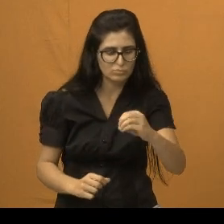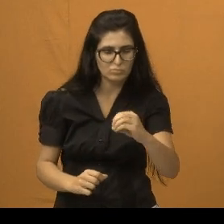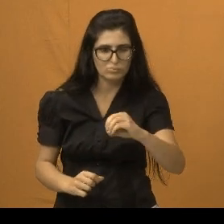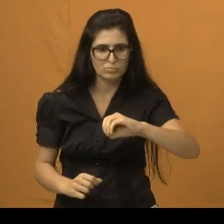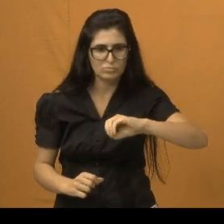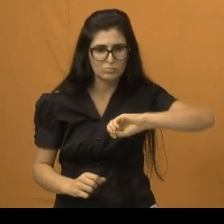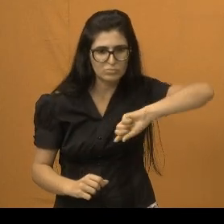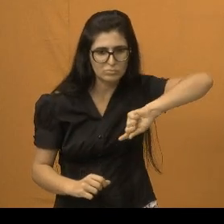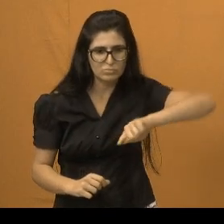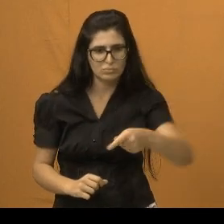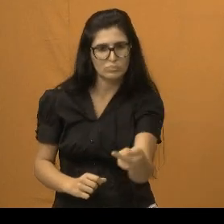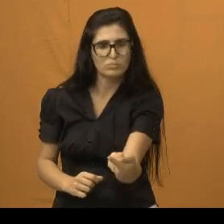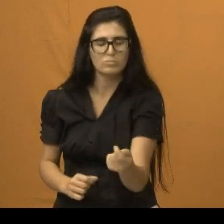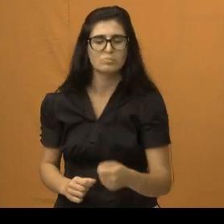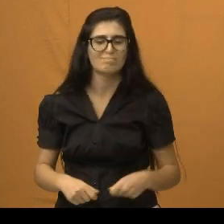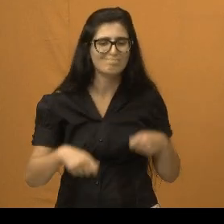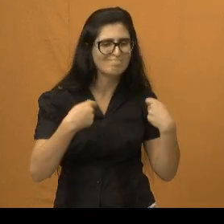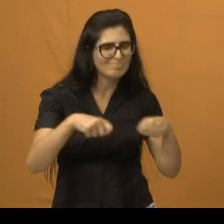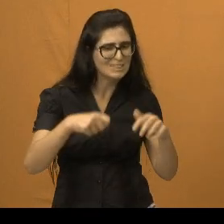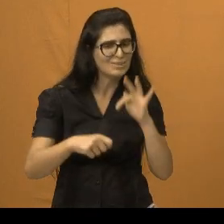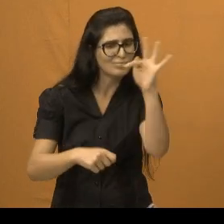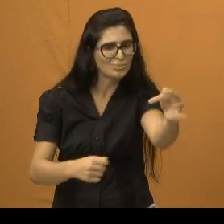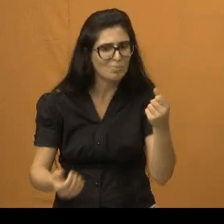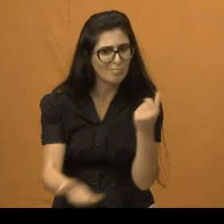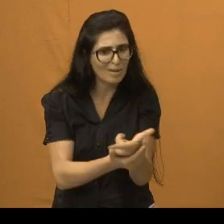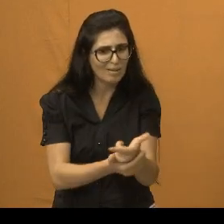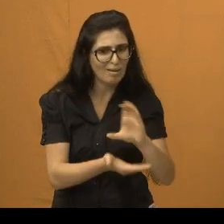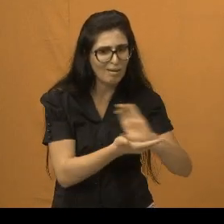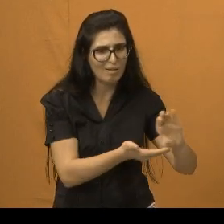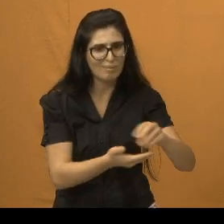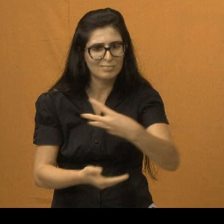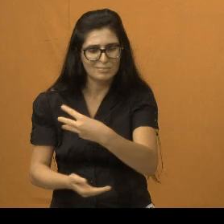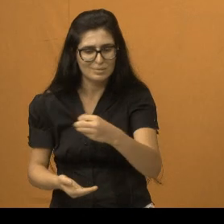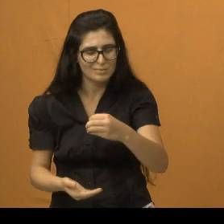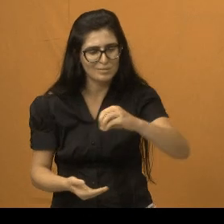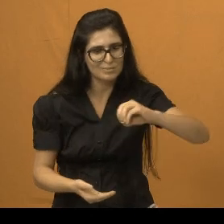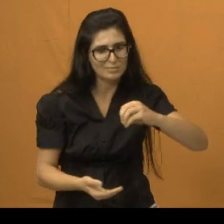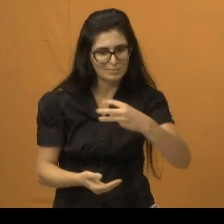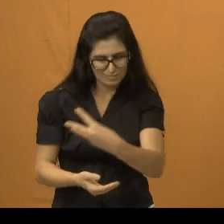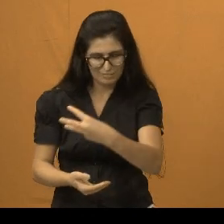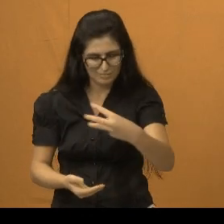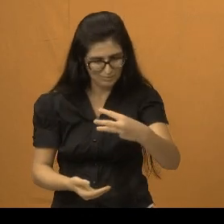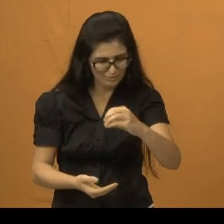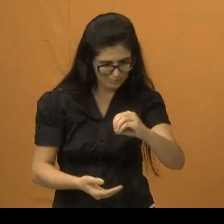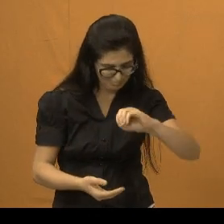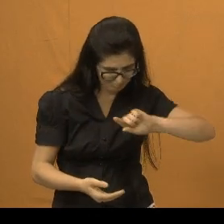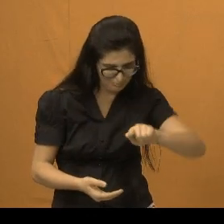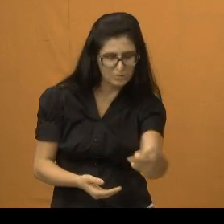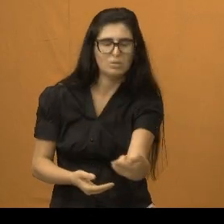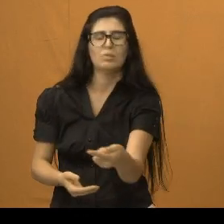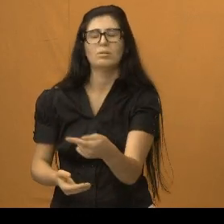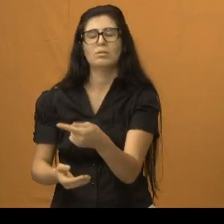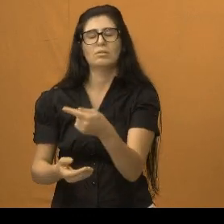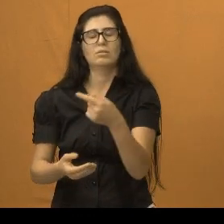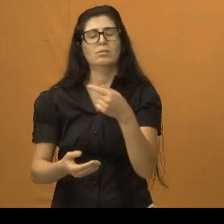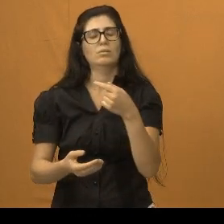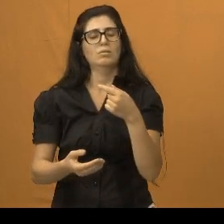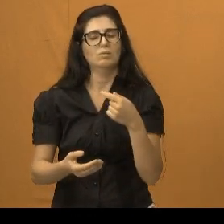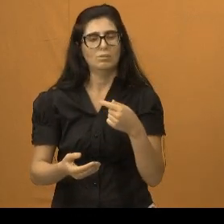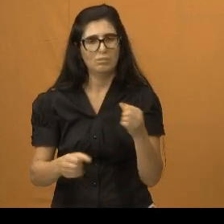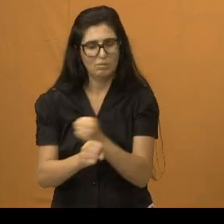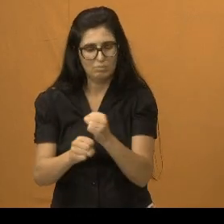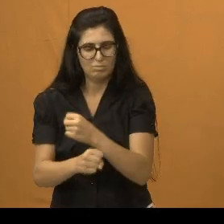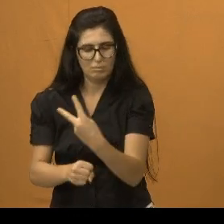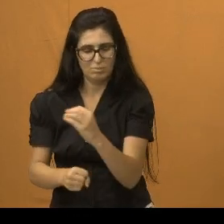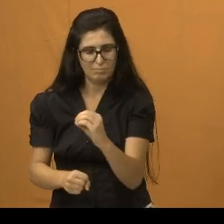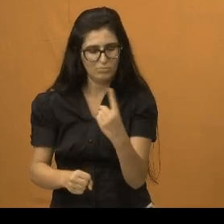né, e um saldo a pagar de 330 mil, que é o valor inscrito para ser pago em 2018. Tendo um